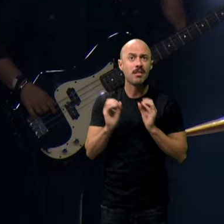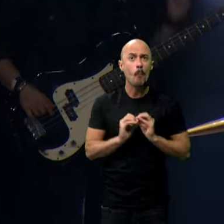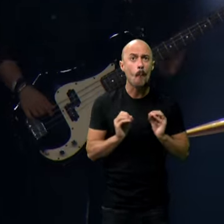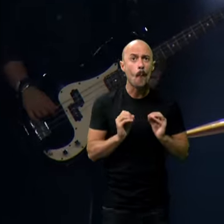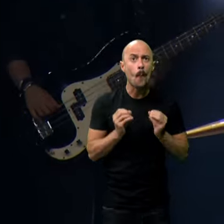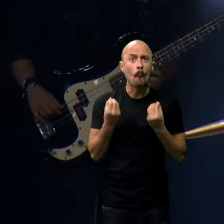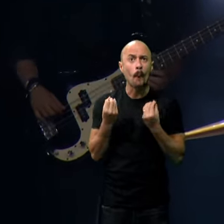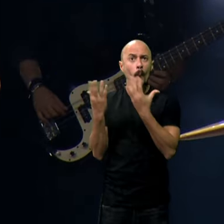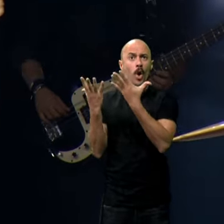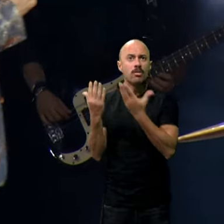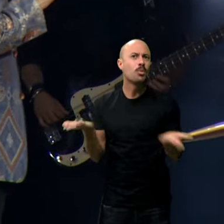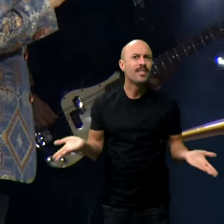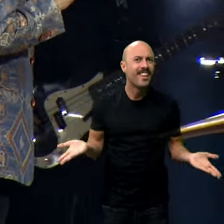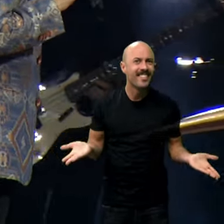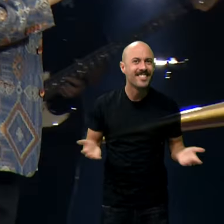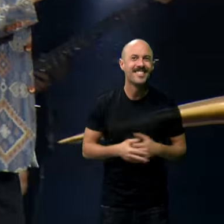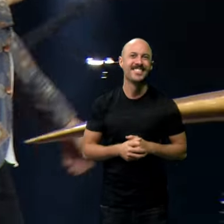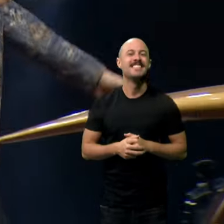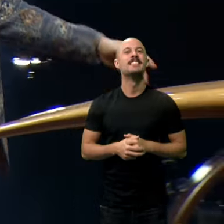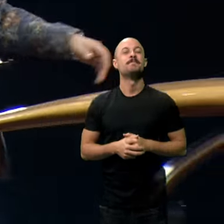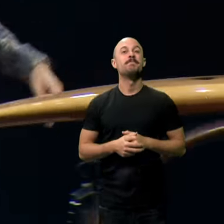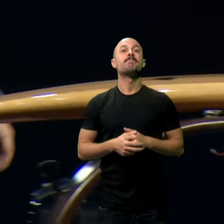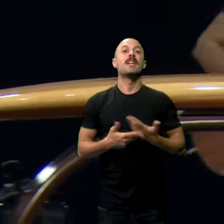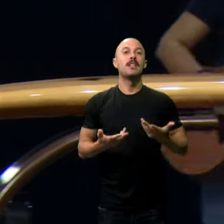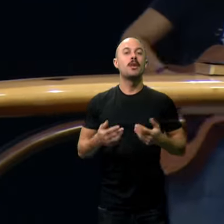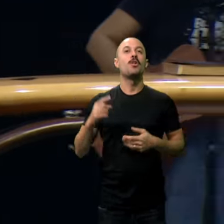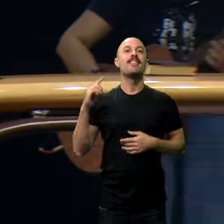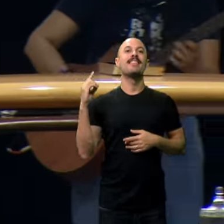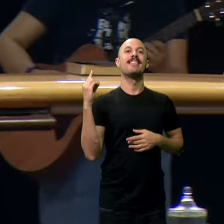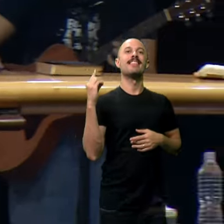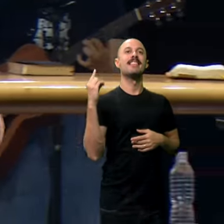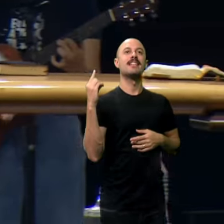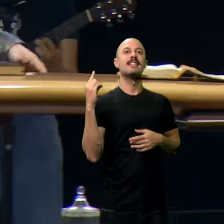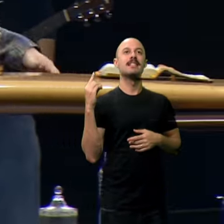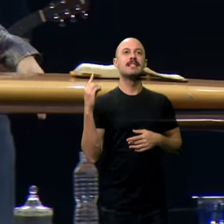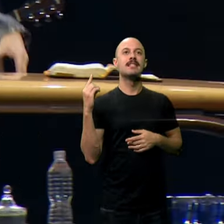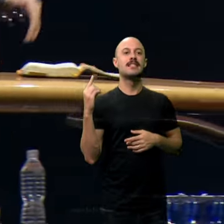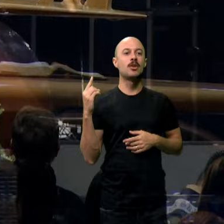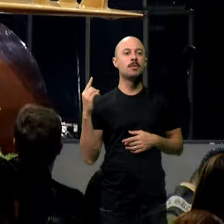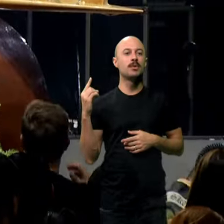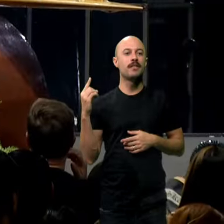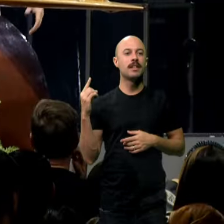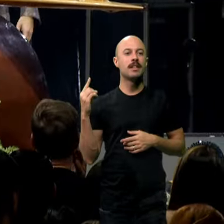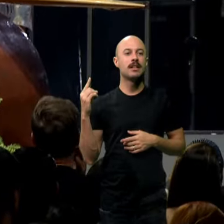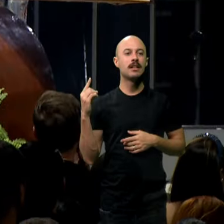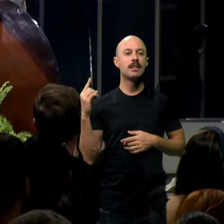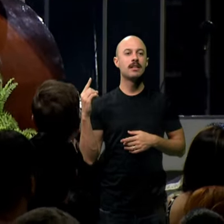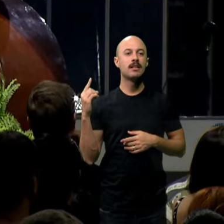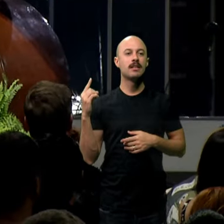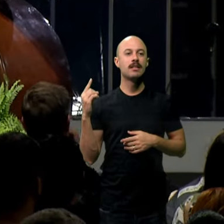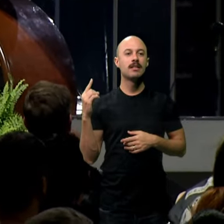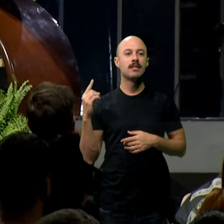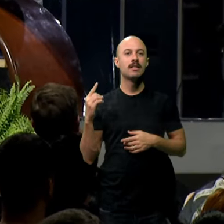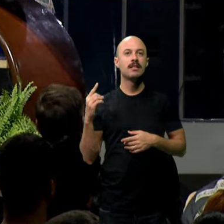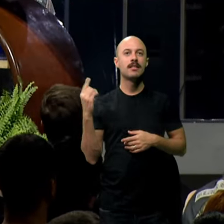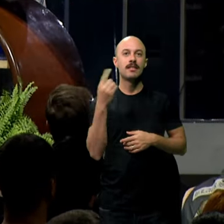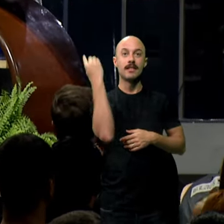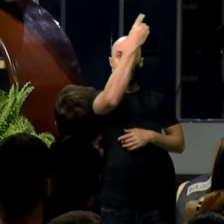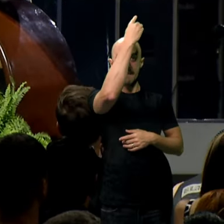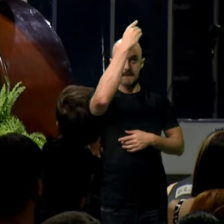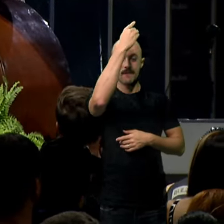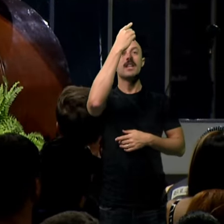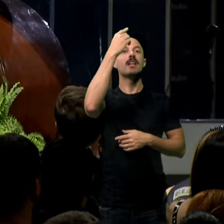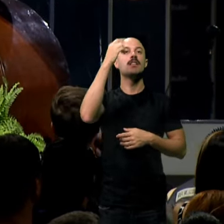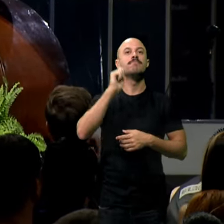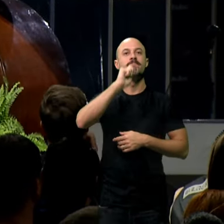Davi caminhava 6 passos e sacrificava um boi. 6 passos mais, outro boi. Só pode fazer isso quem